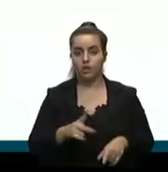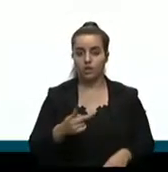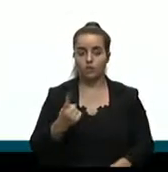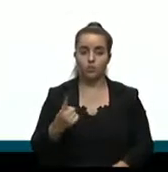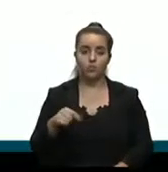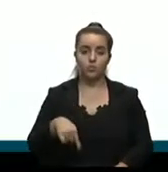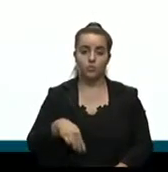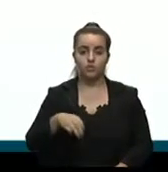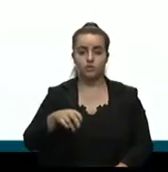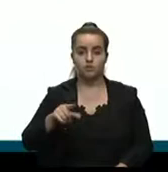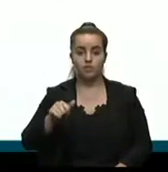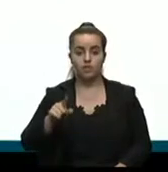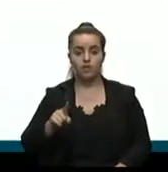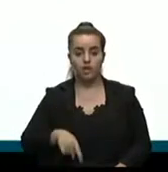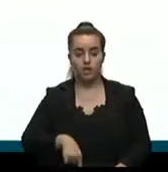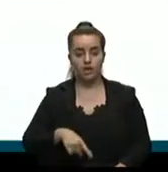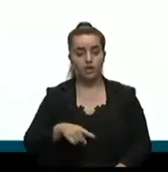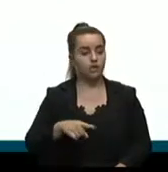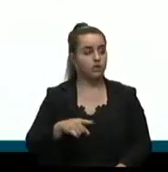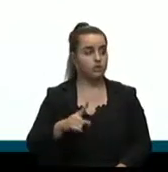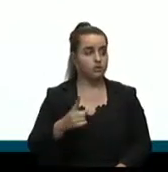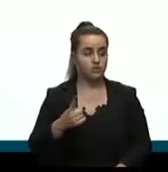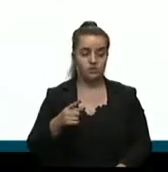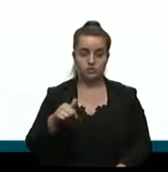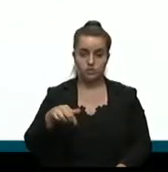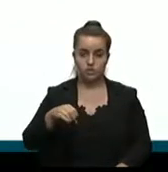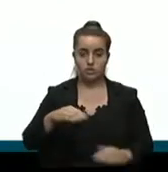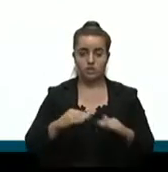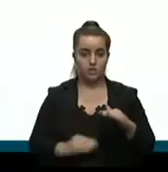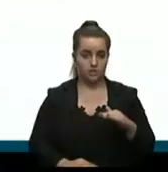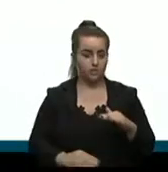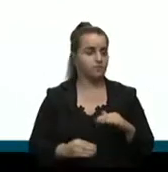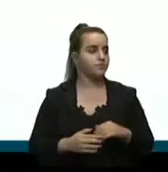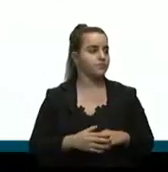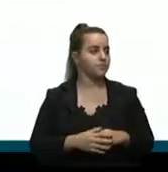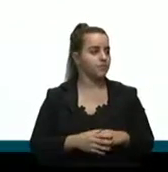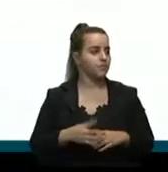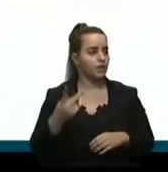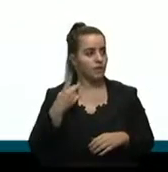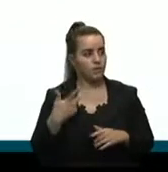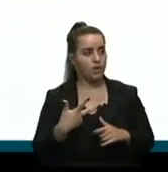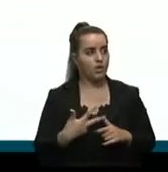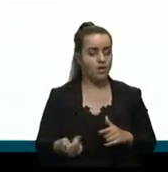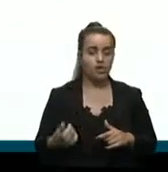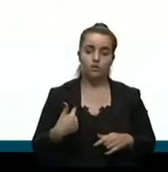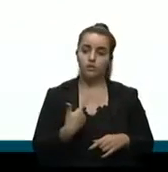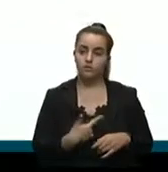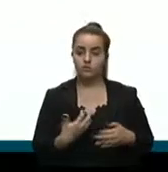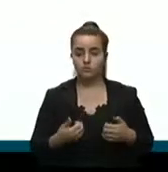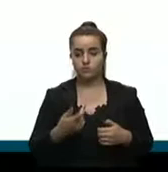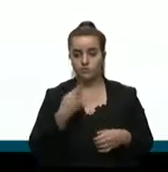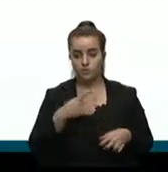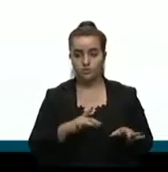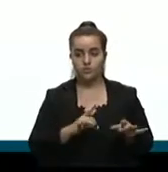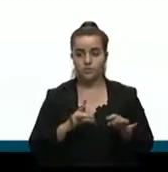essa média sendo menor que 170. Para a resolução, nós vamos tratar especificamente do problema